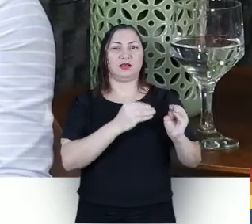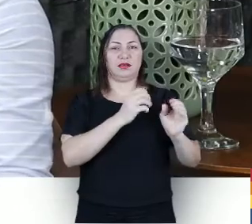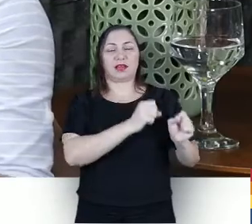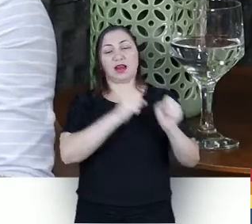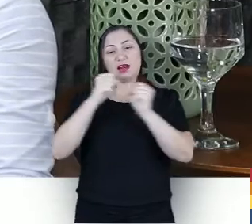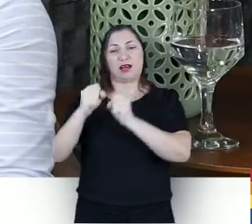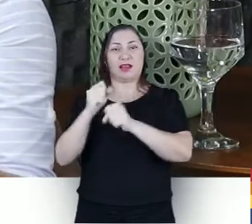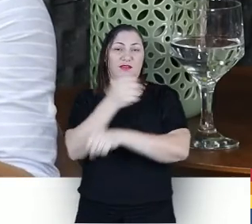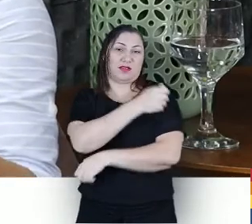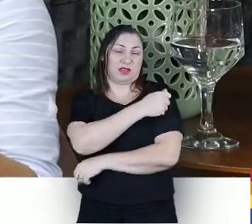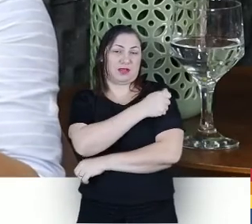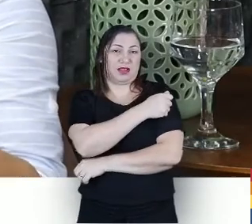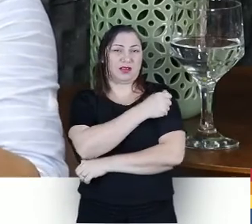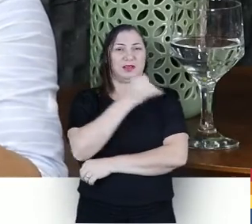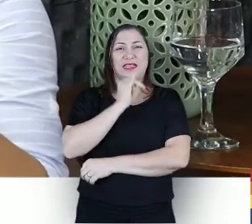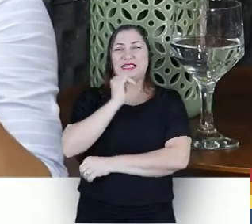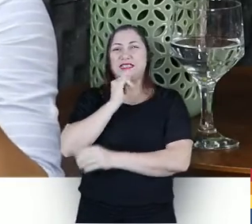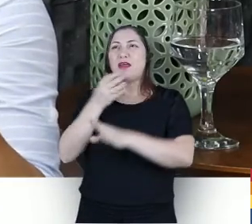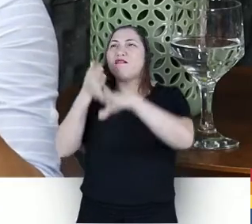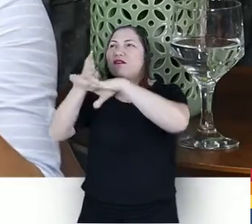conhecimento,